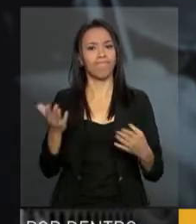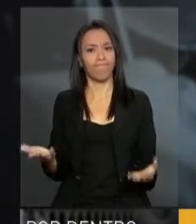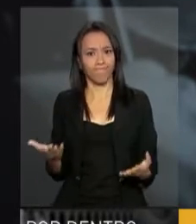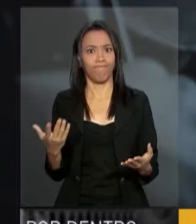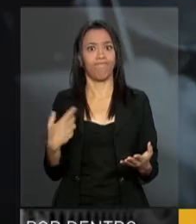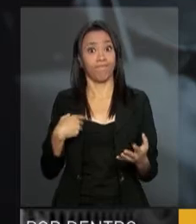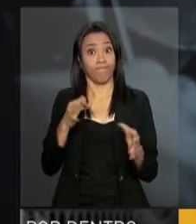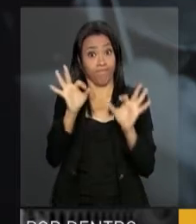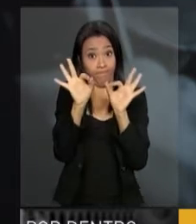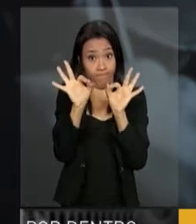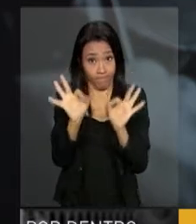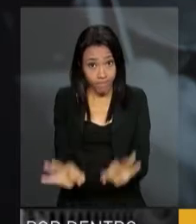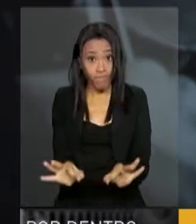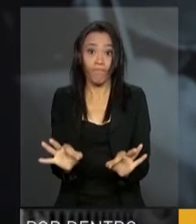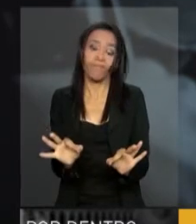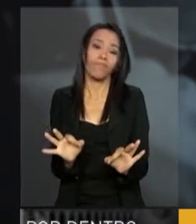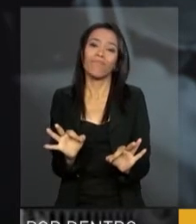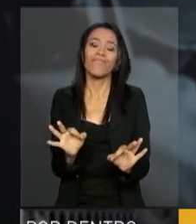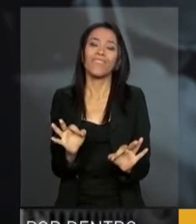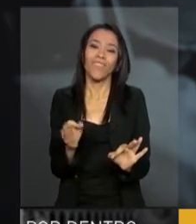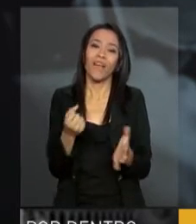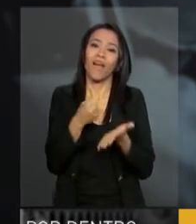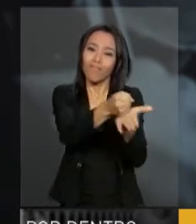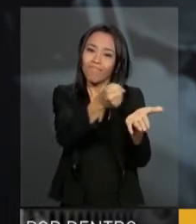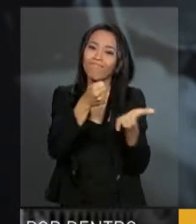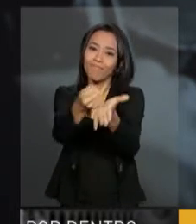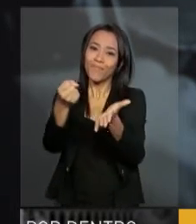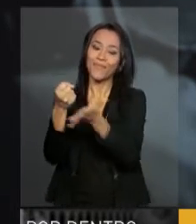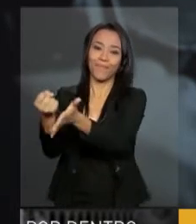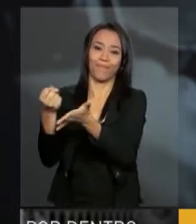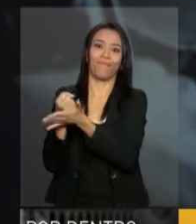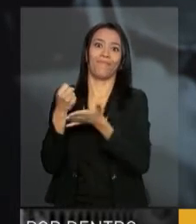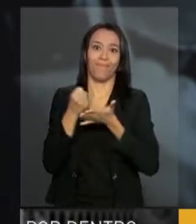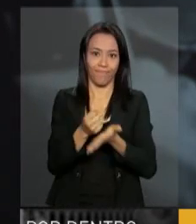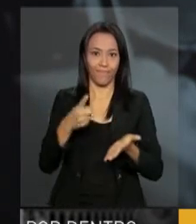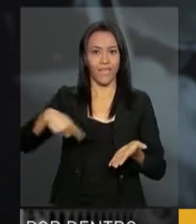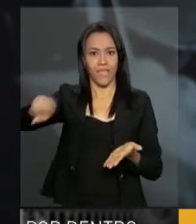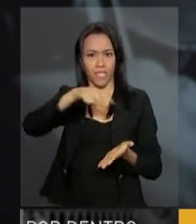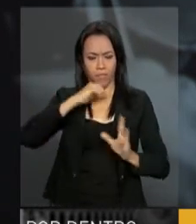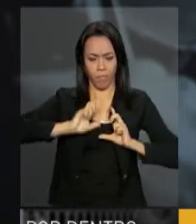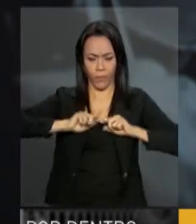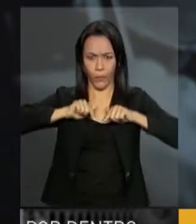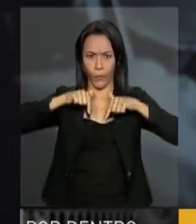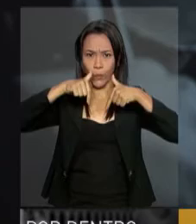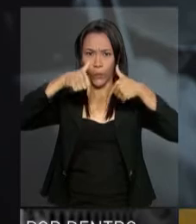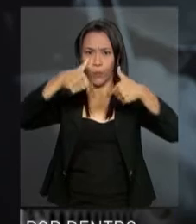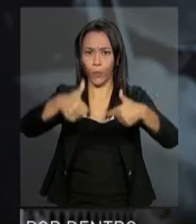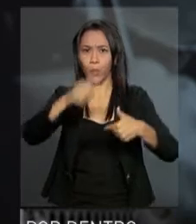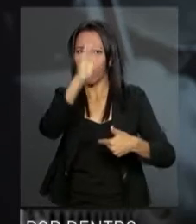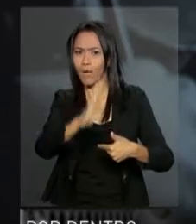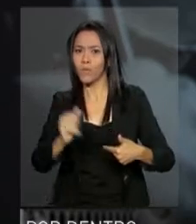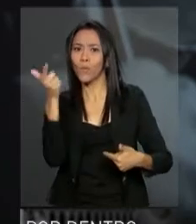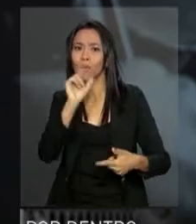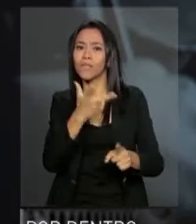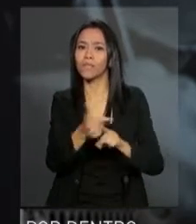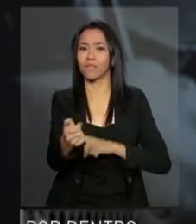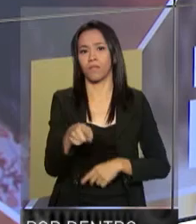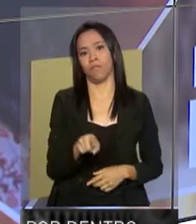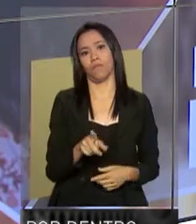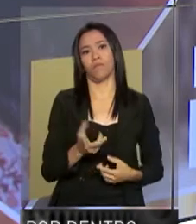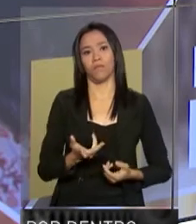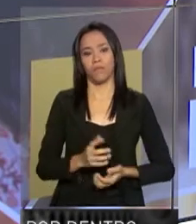estando efetivamente contribuindo com este grande e amplo plano para que o Brasil saia vencedor desta